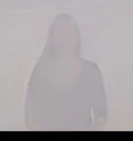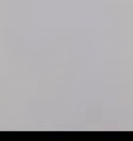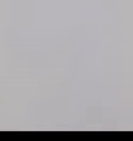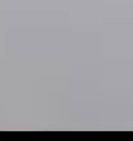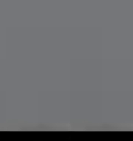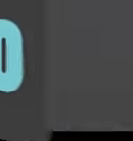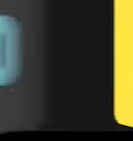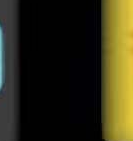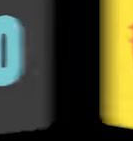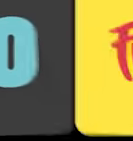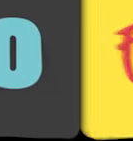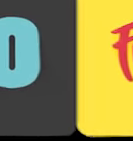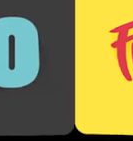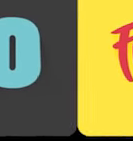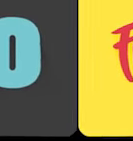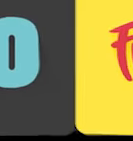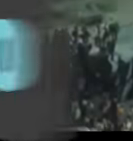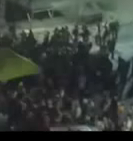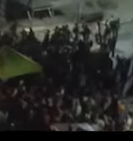50.